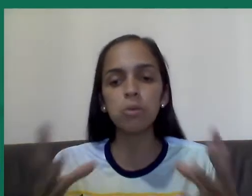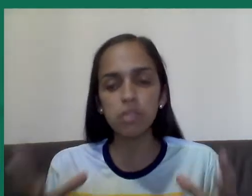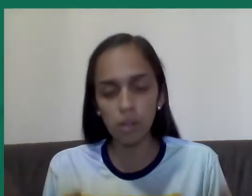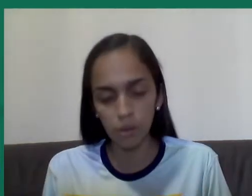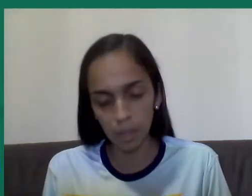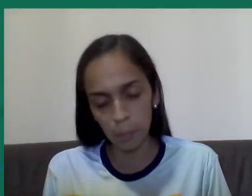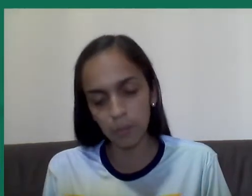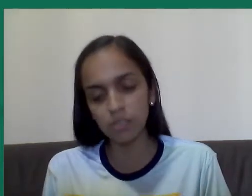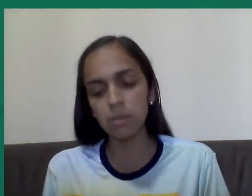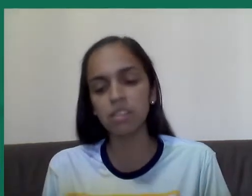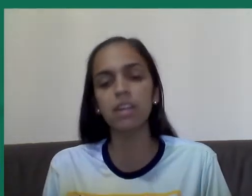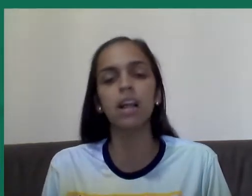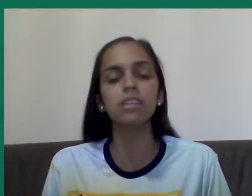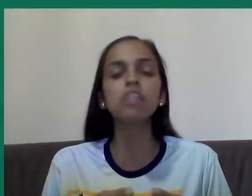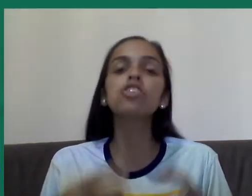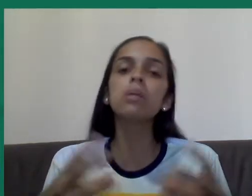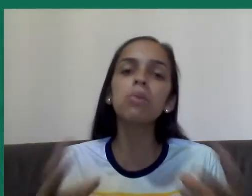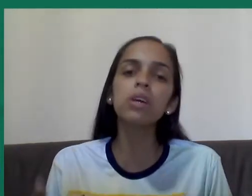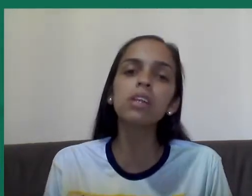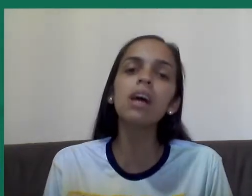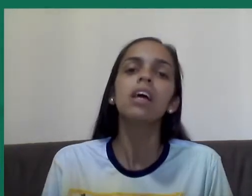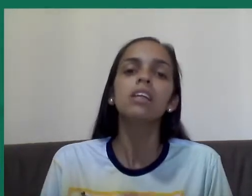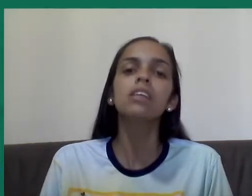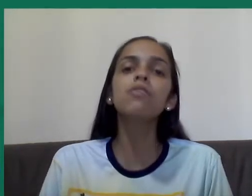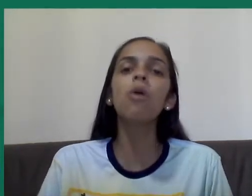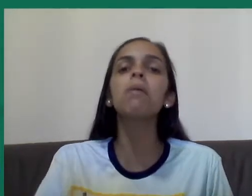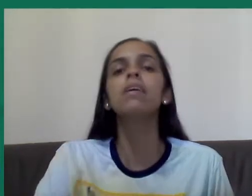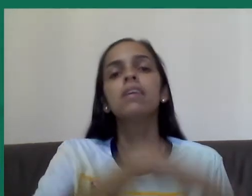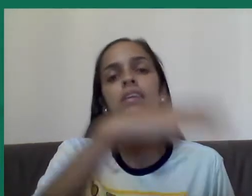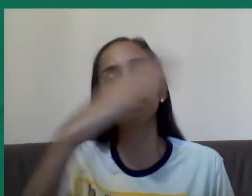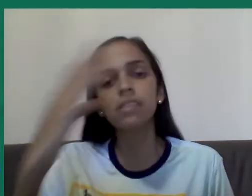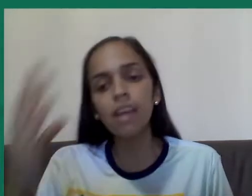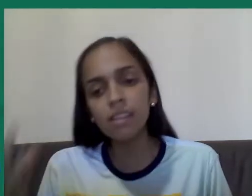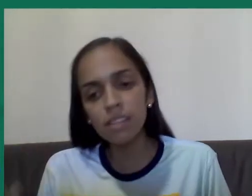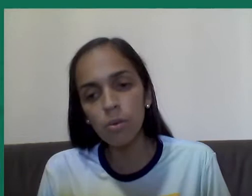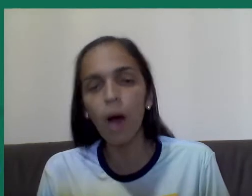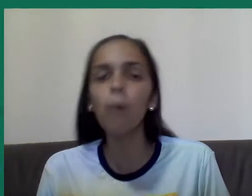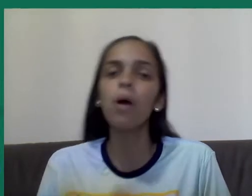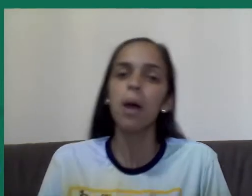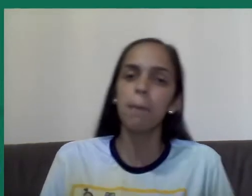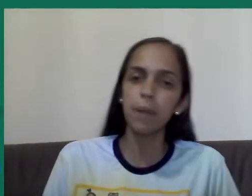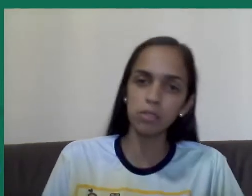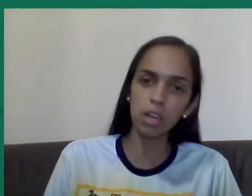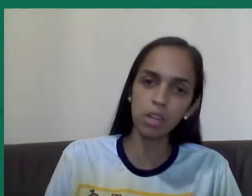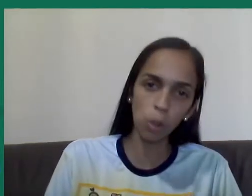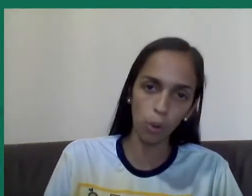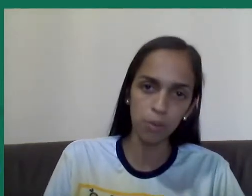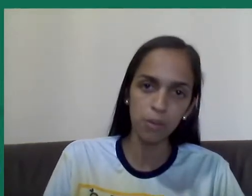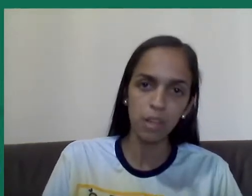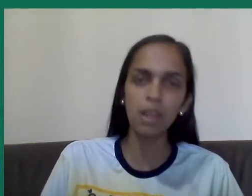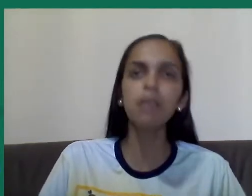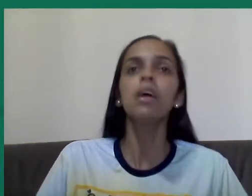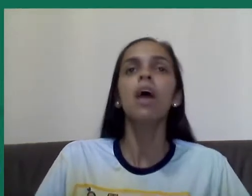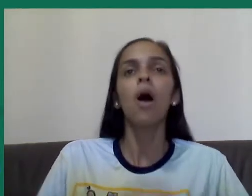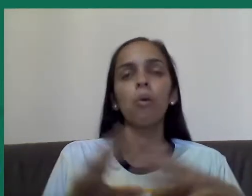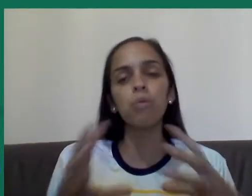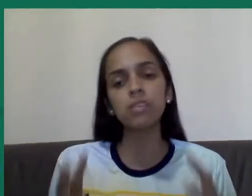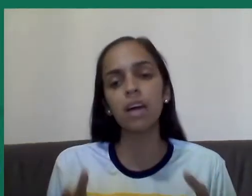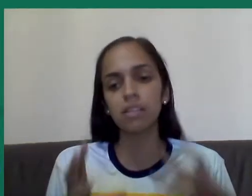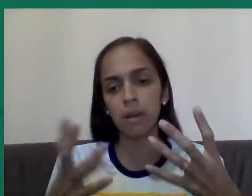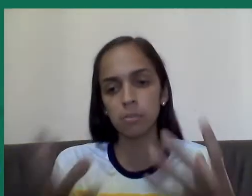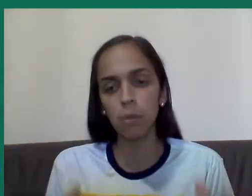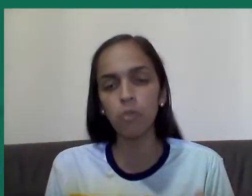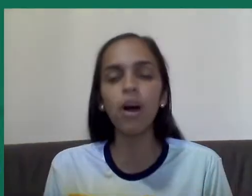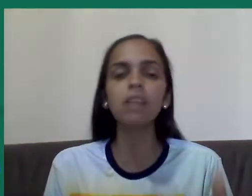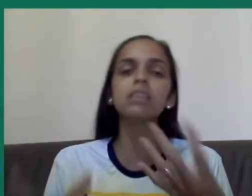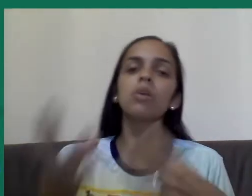que a distribuição, que a população brasileira é distribuída de forma desigual pelo território, né? Algumas